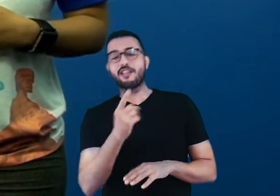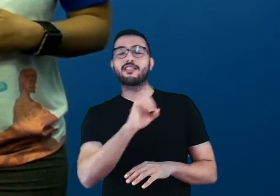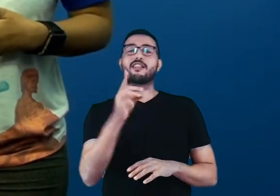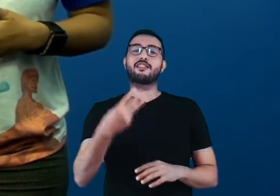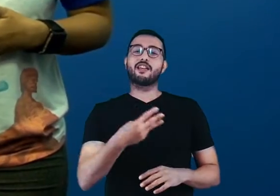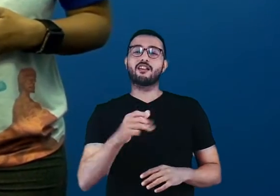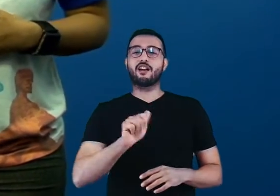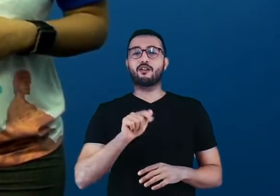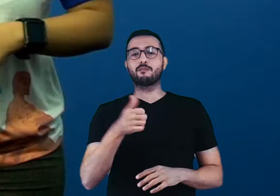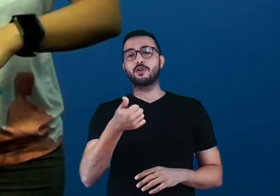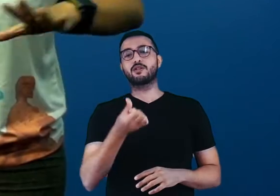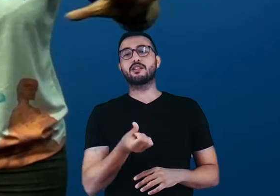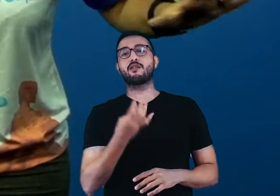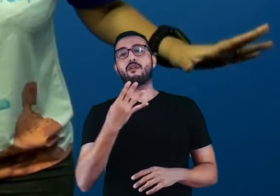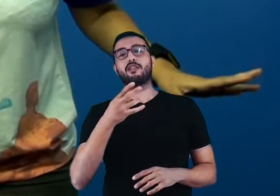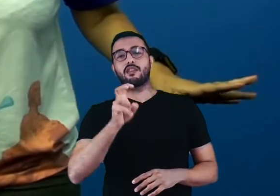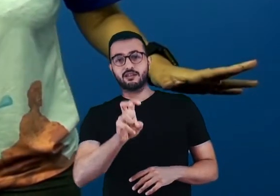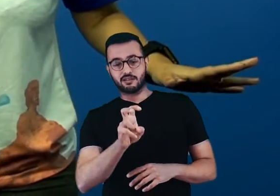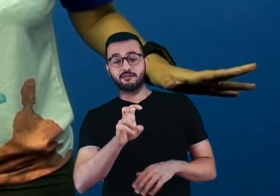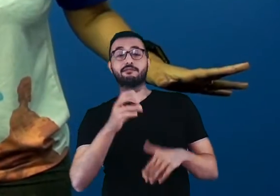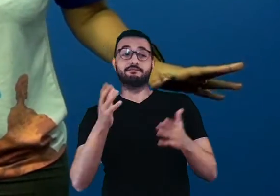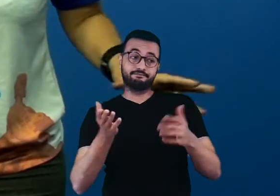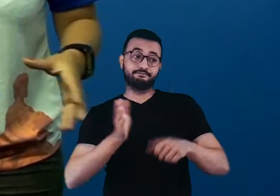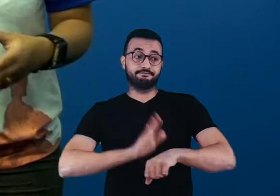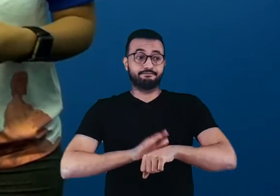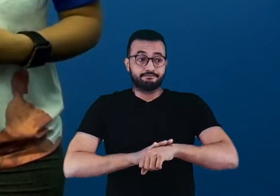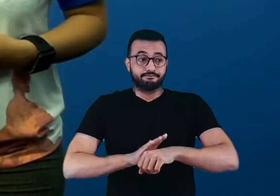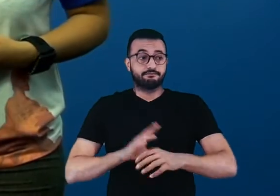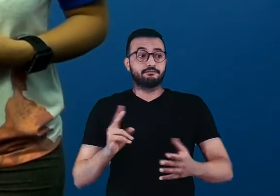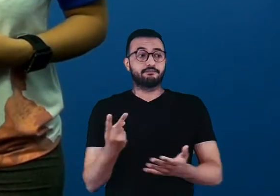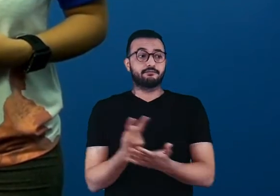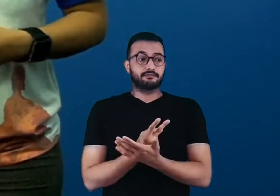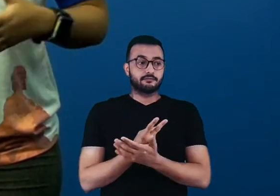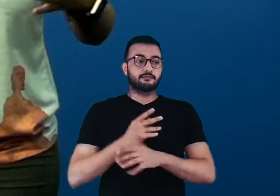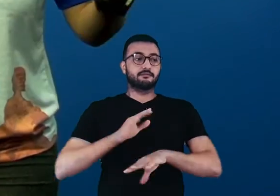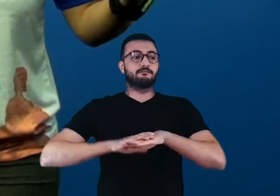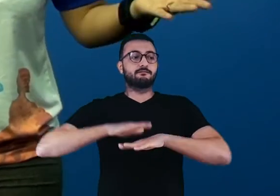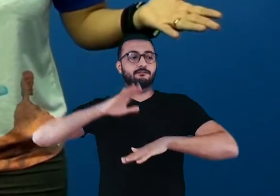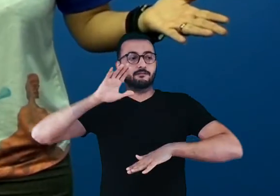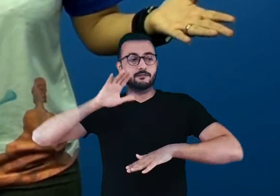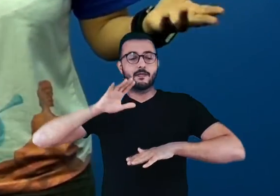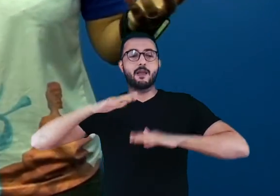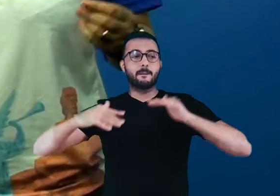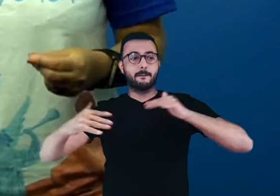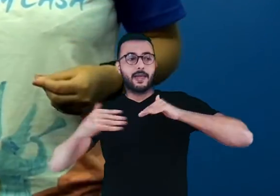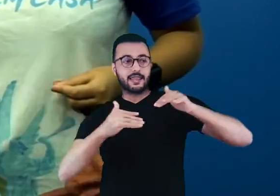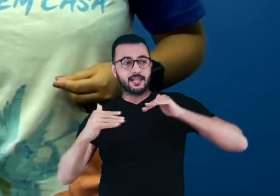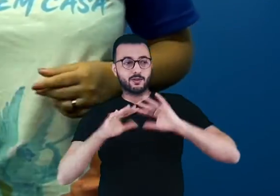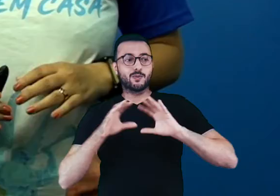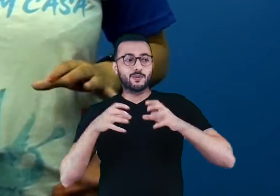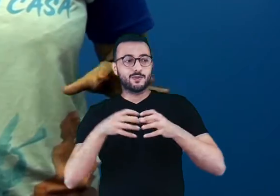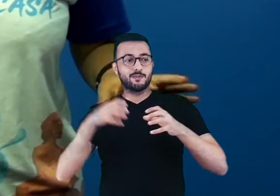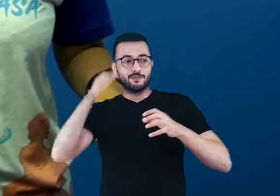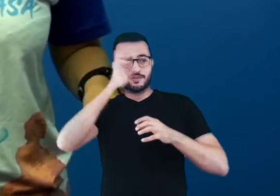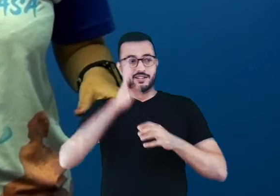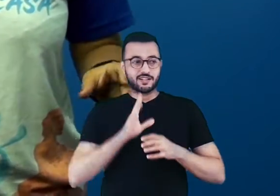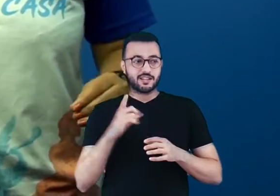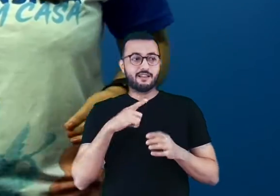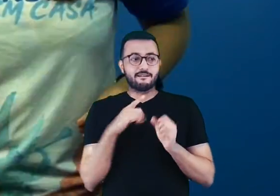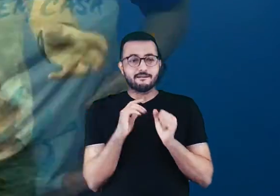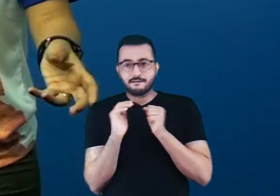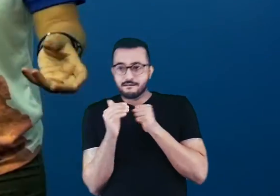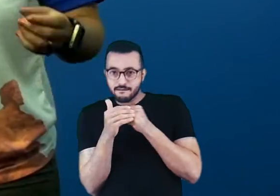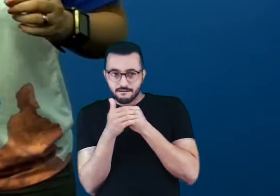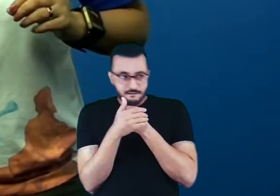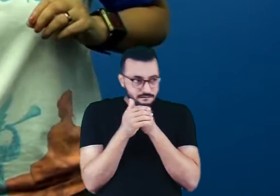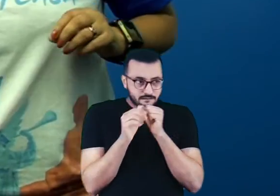de 1645. E nesse momento se deu a grande batalha. Os lusos brasileiros, usando a tática de